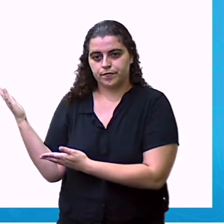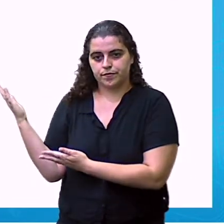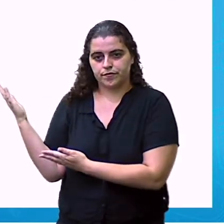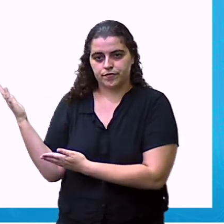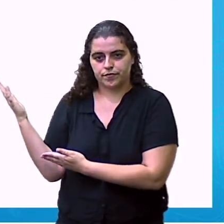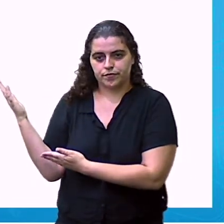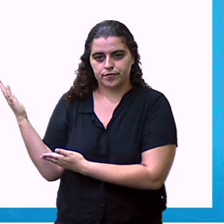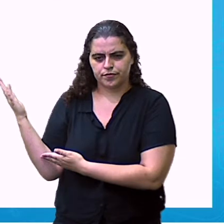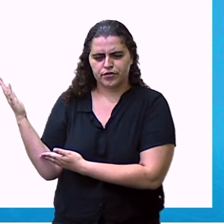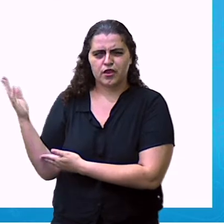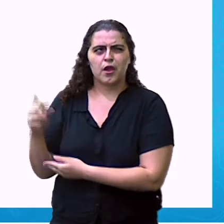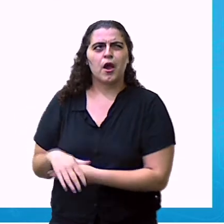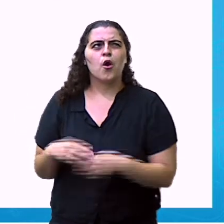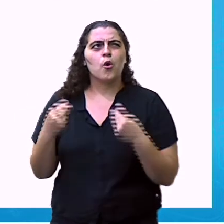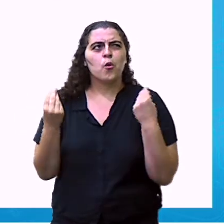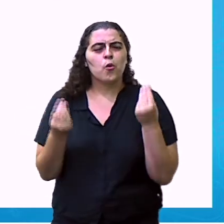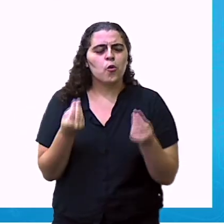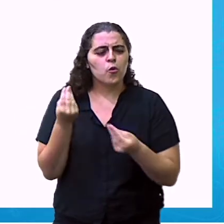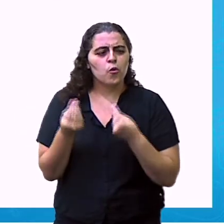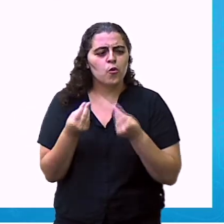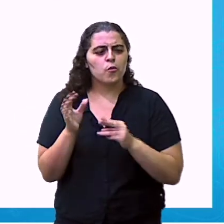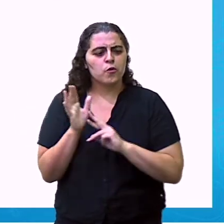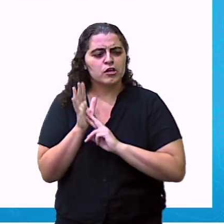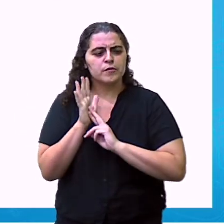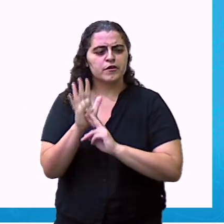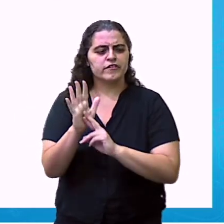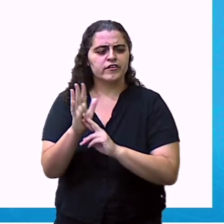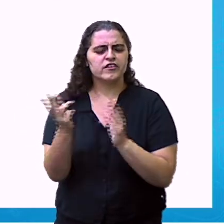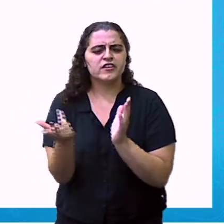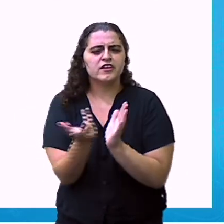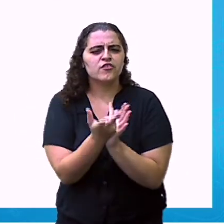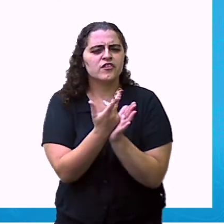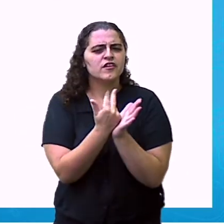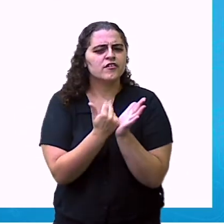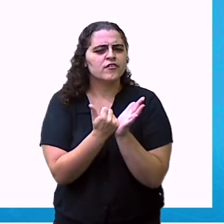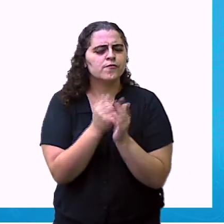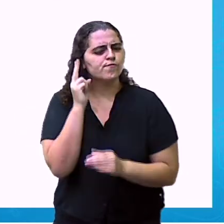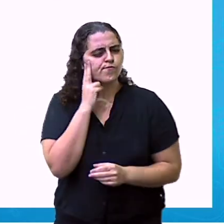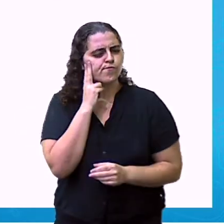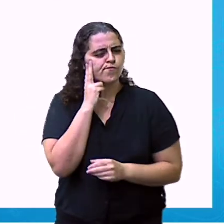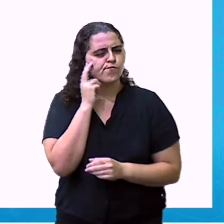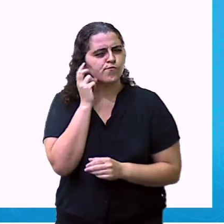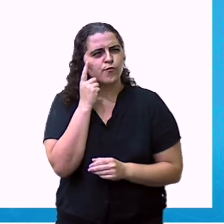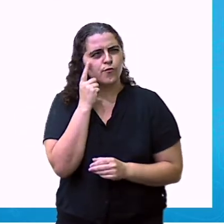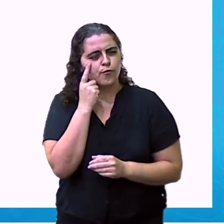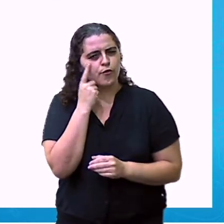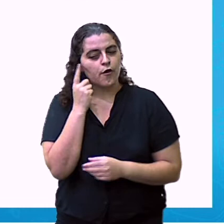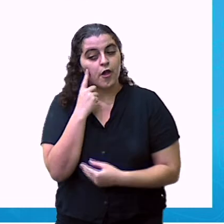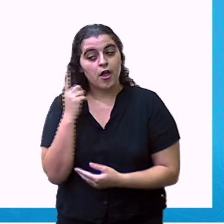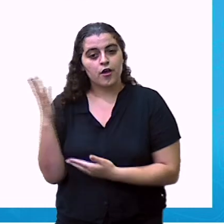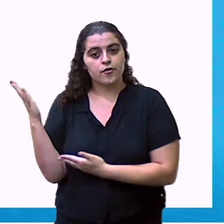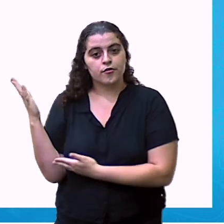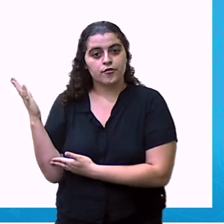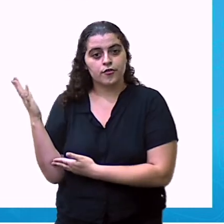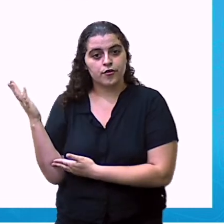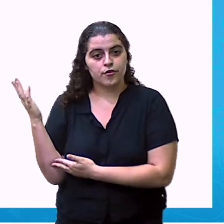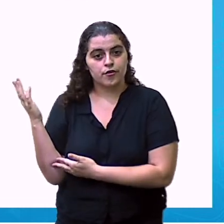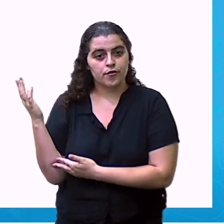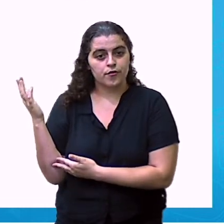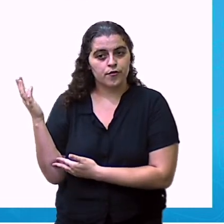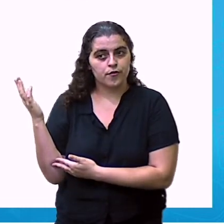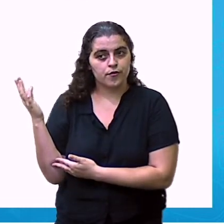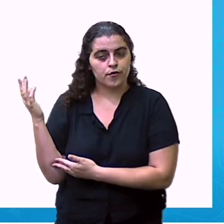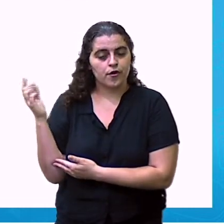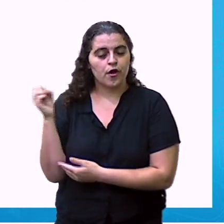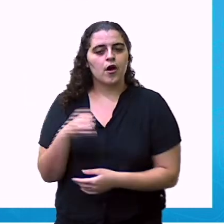terços. Professor, como eu faço para representar então esta fração? Veja bem, novamente